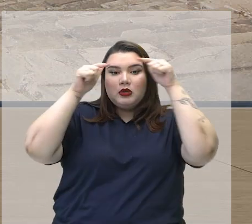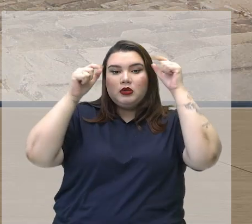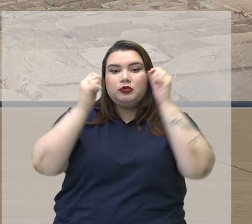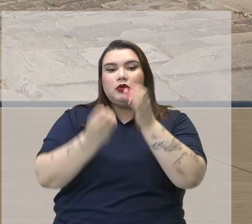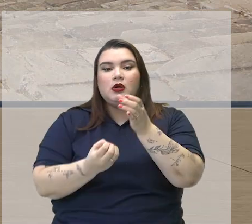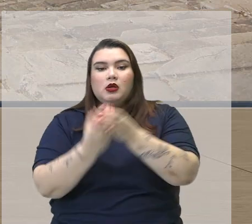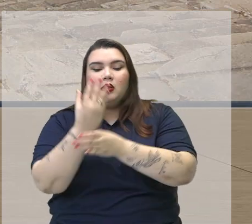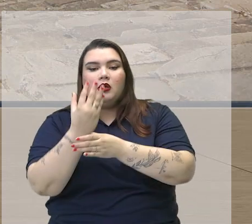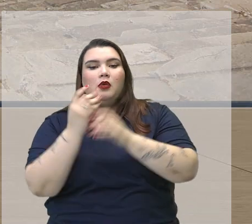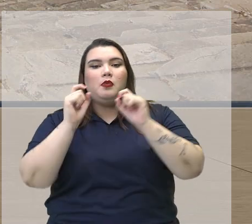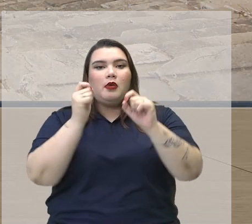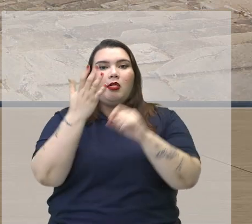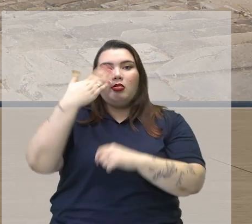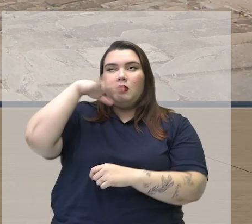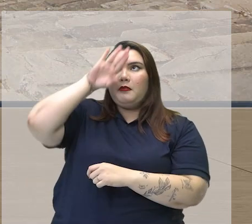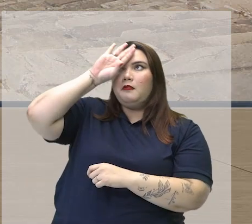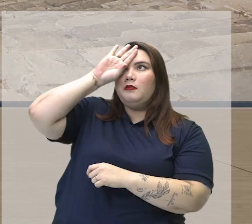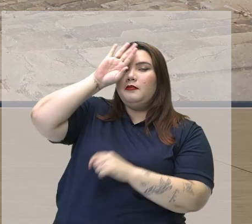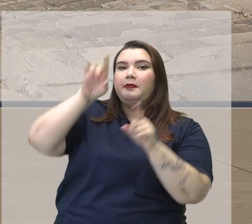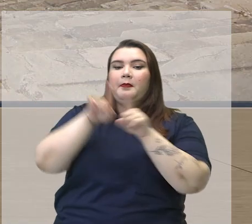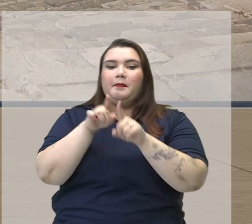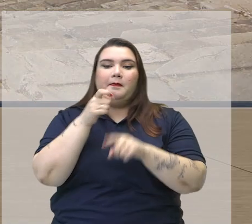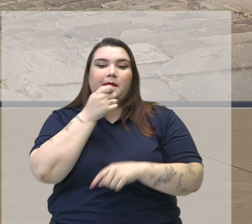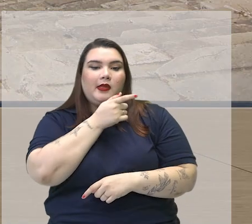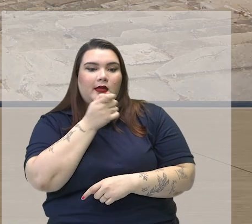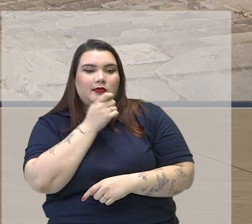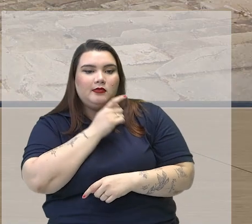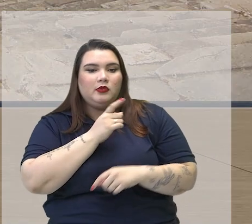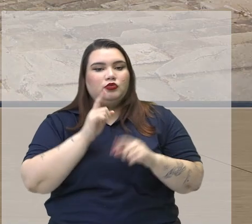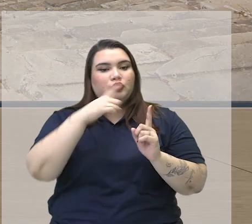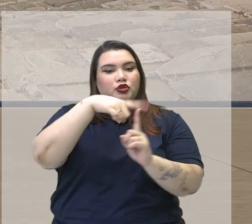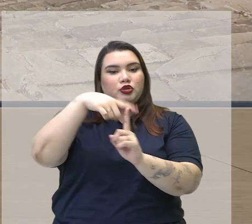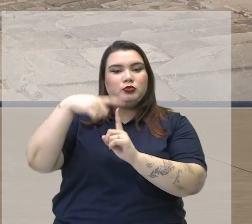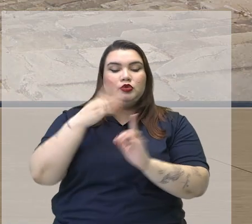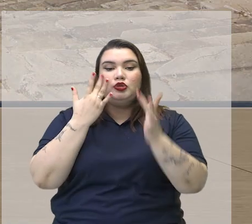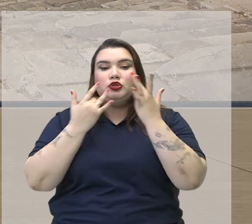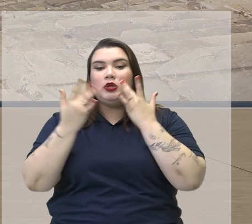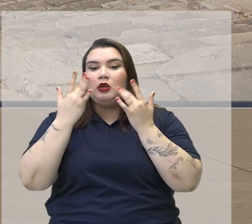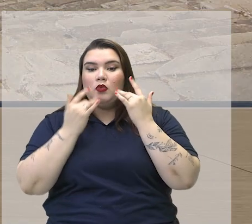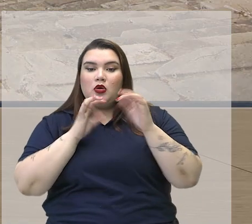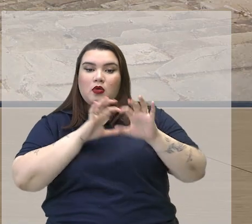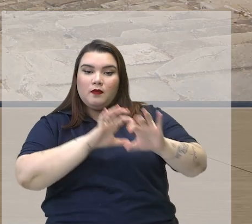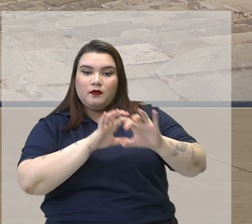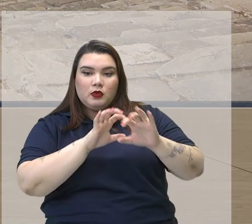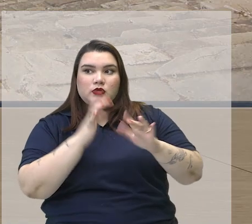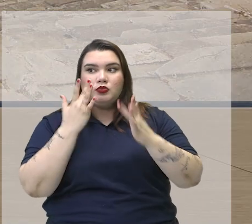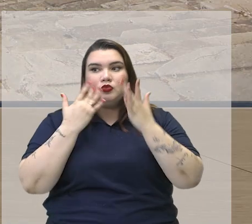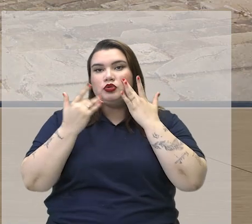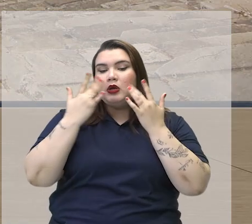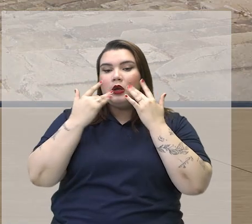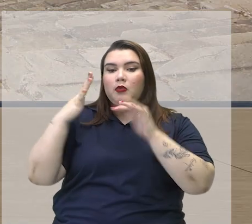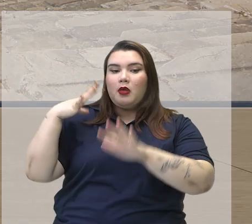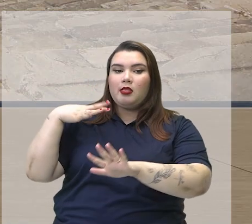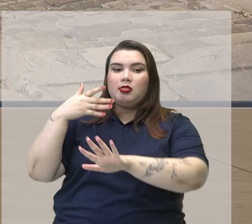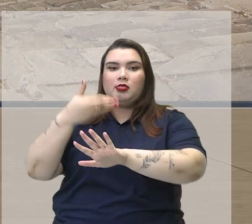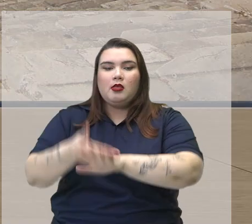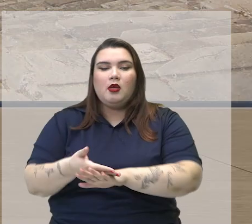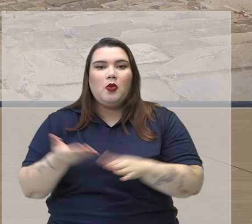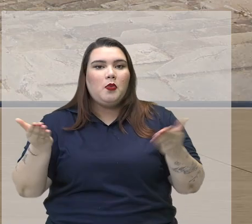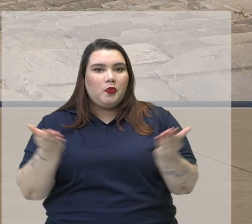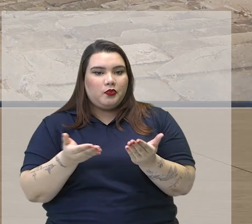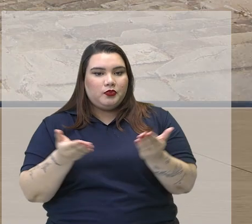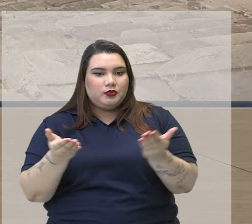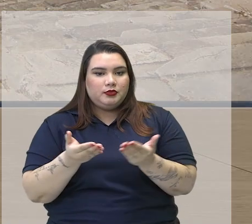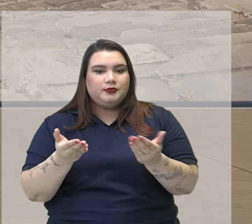a tragédia e a comédia, gêneros teatrais que influenciaram o teatro até os dias